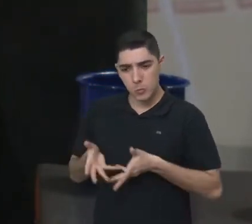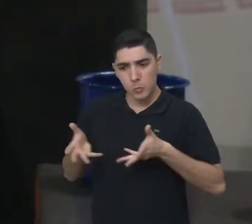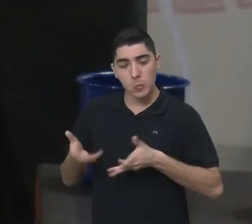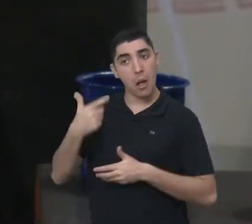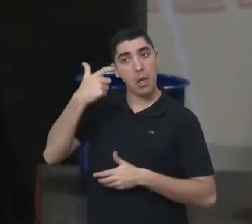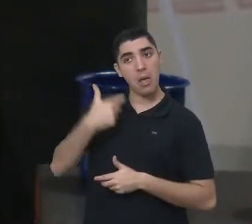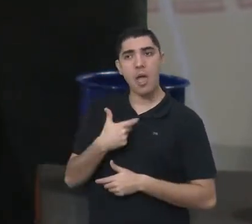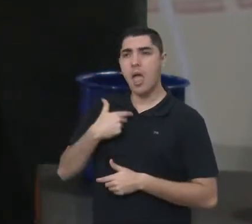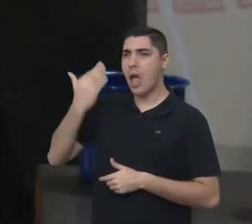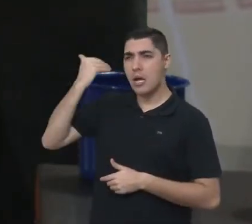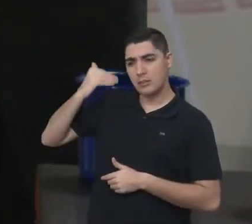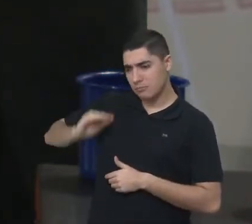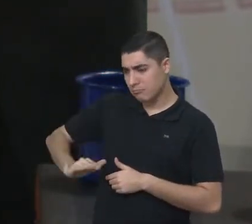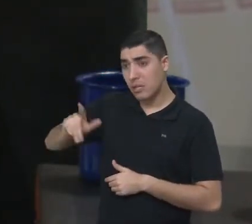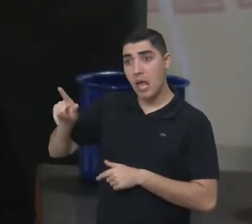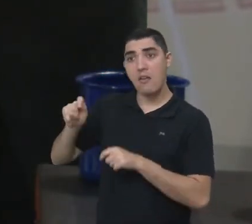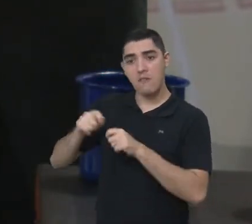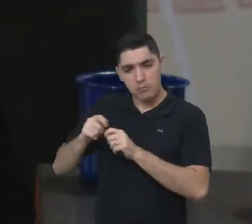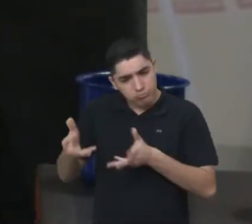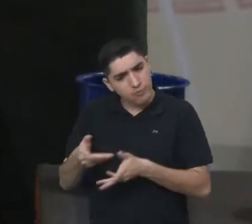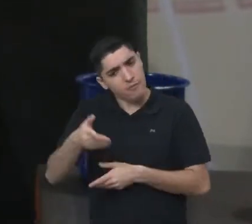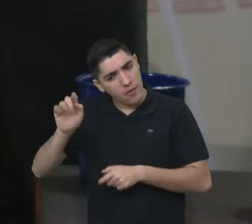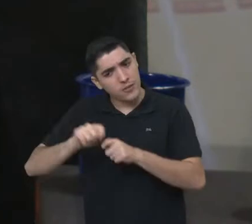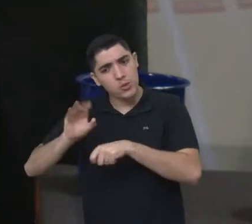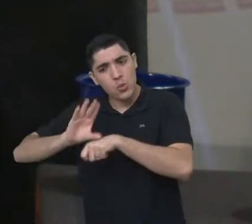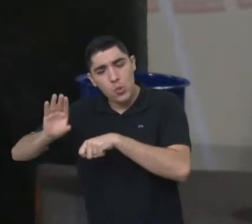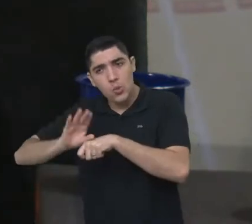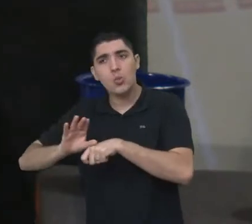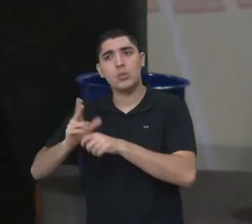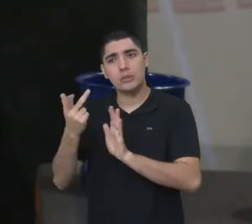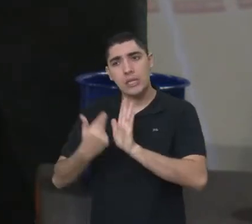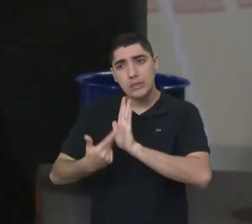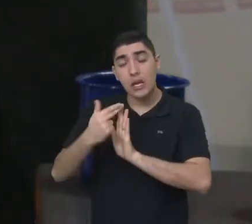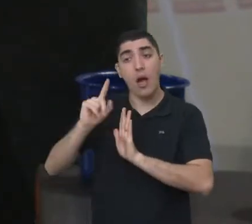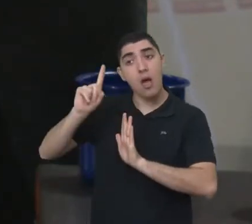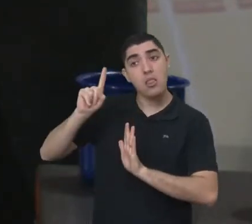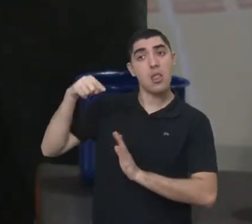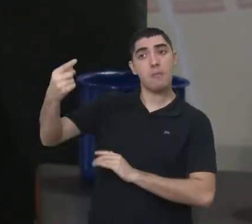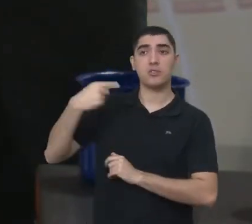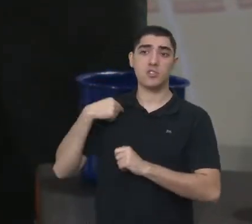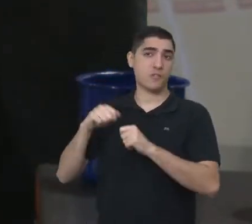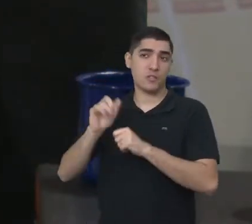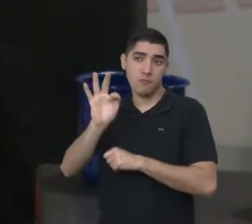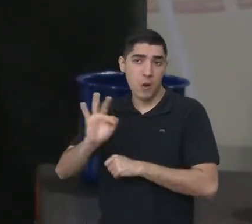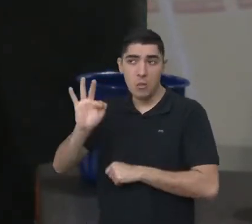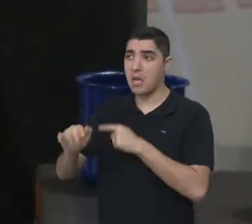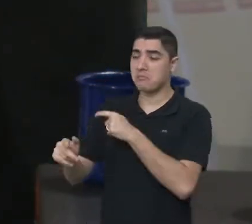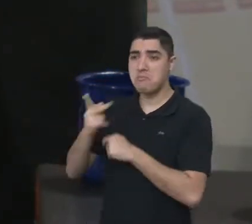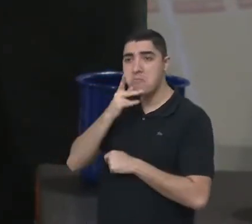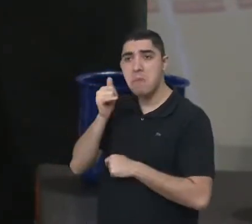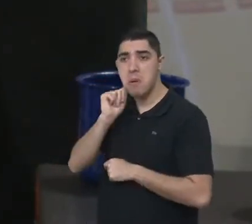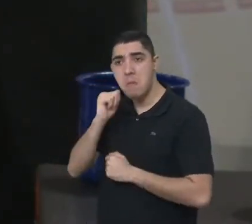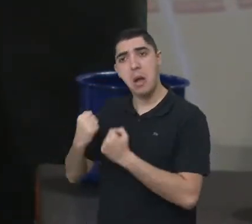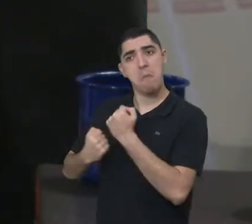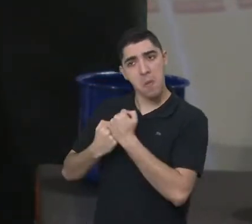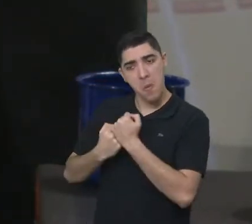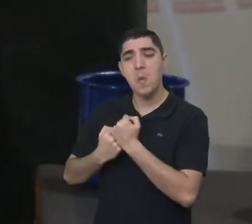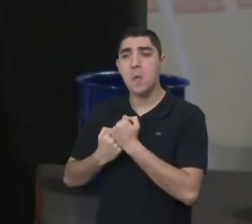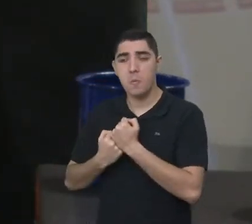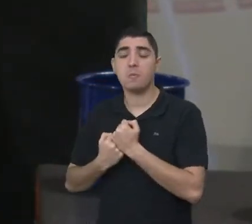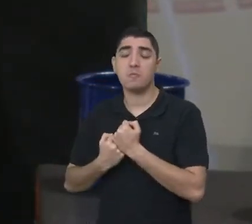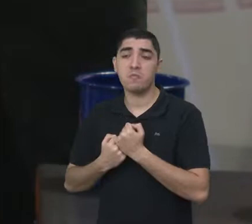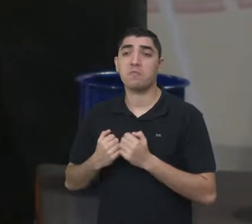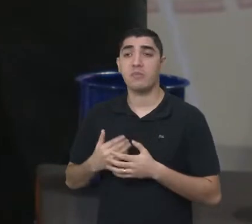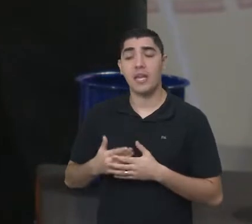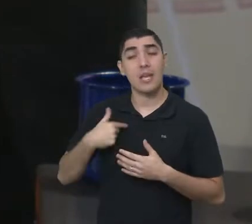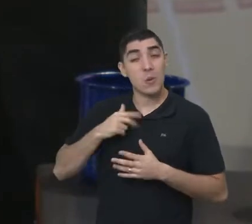material, incentivando a fazer curso de desenho. E depois, mais pra frente, a faculdade, né? Então, eu